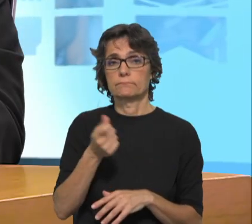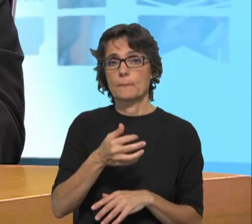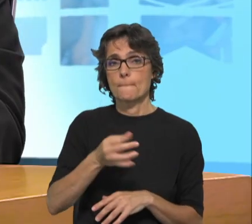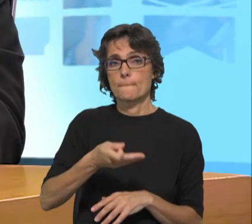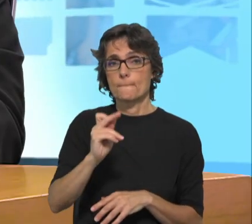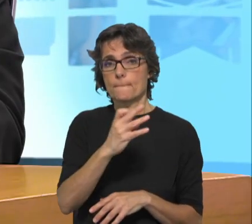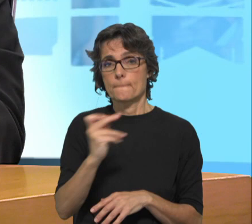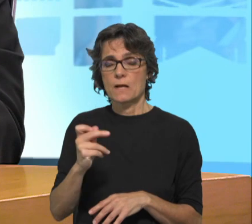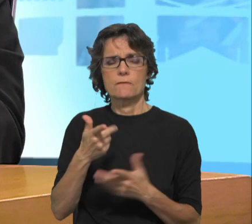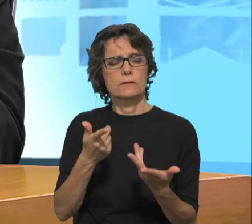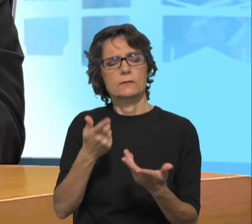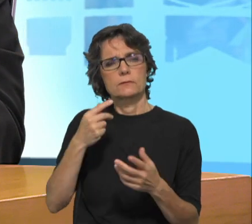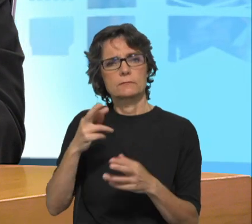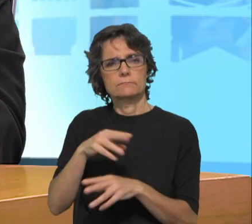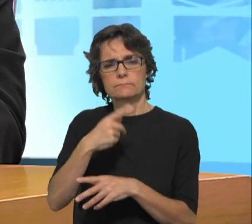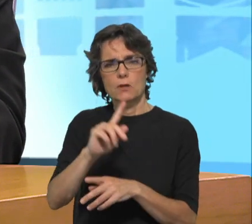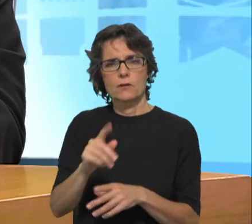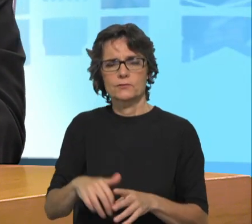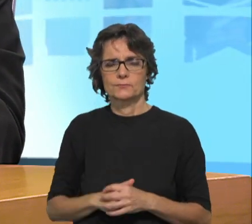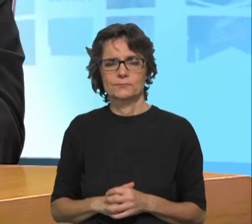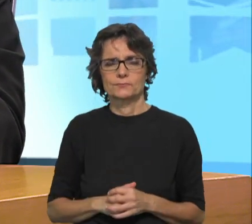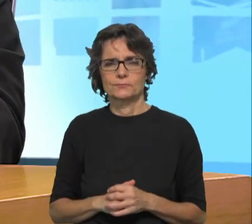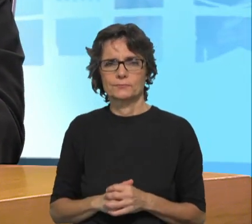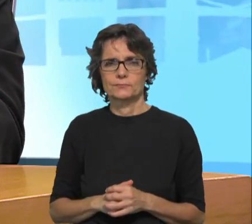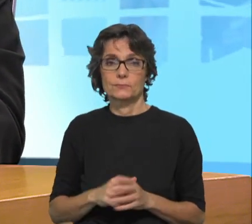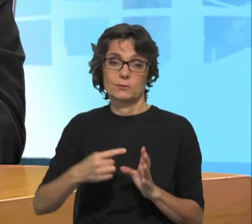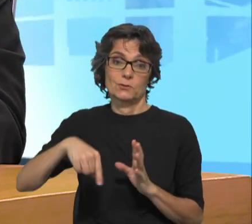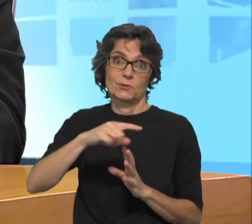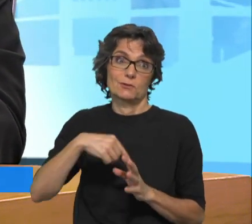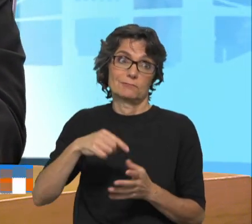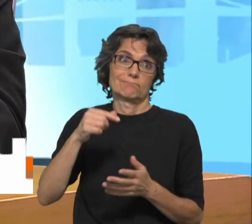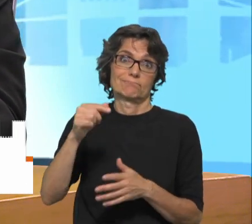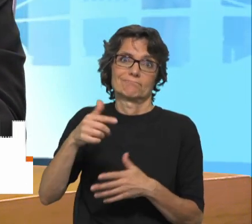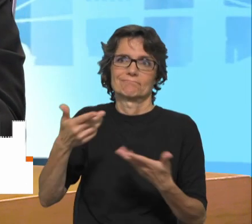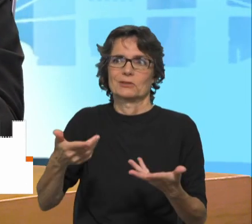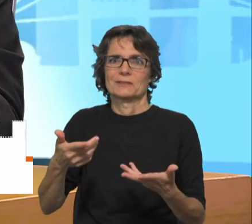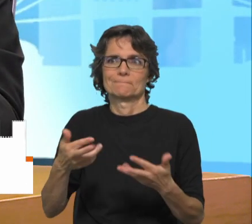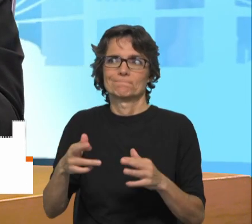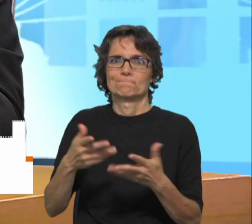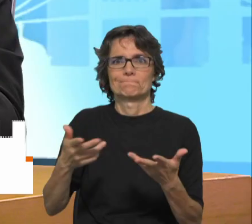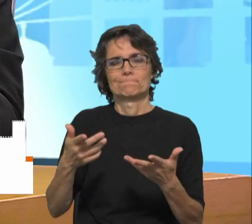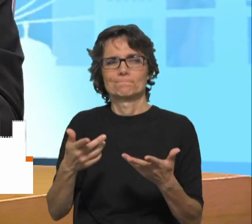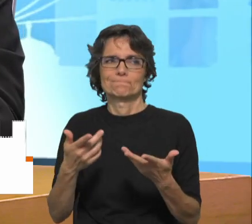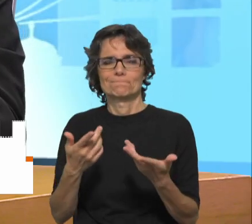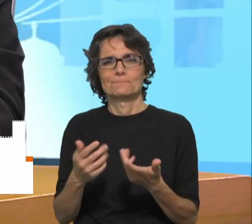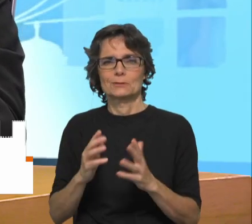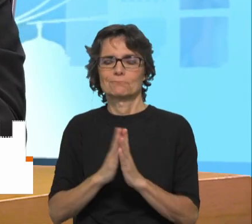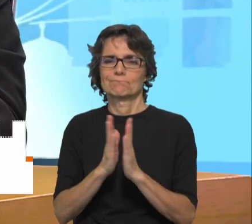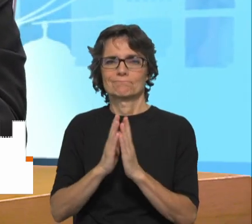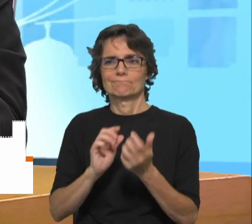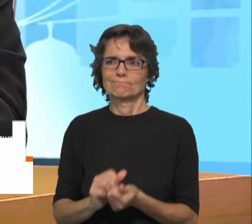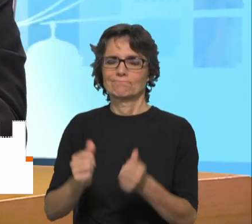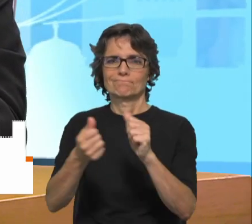que expectativas se abrem para este novo capítulo? Sim, penso que todos na Diocese esperamos uma certa renovação e uma lufada de ar